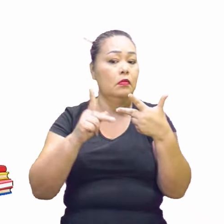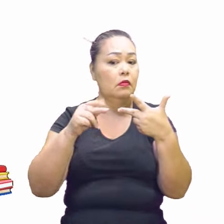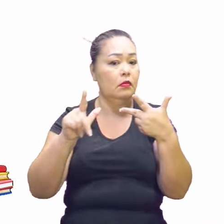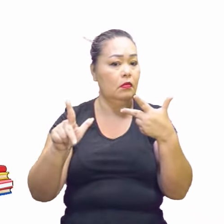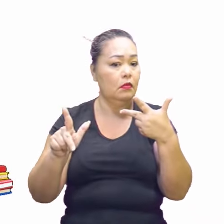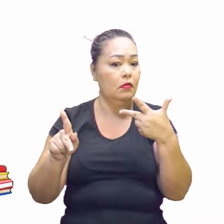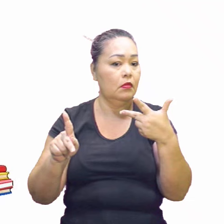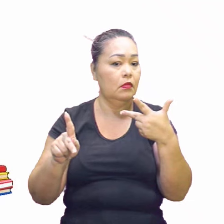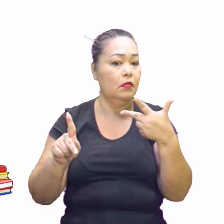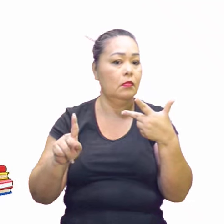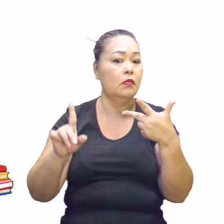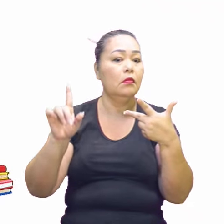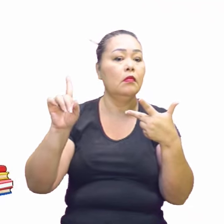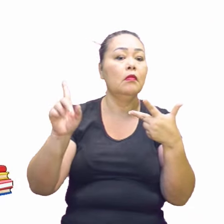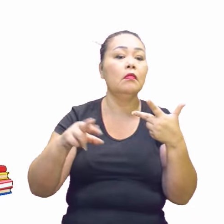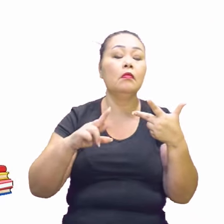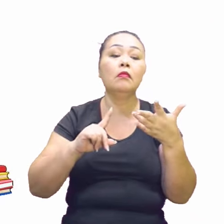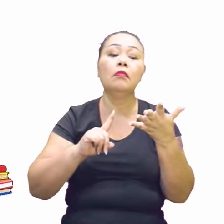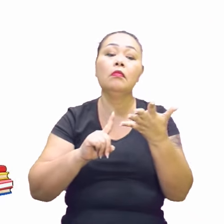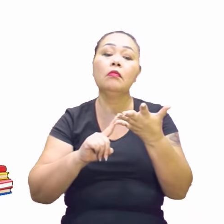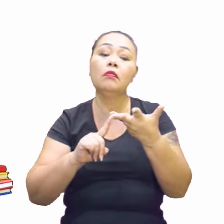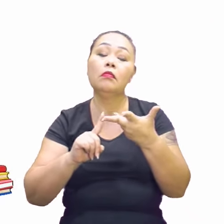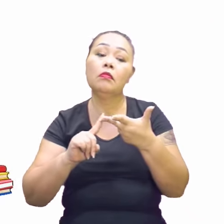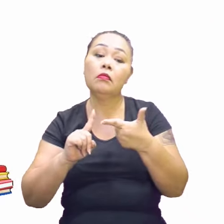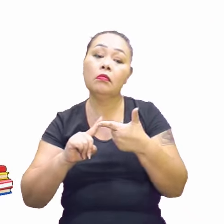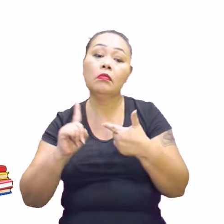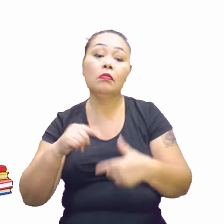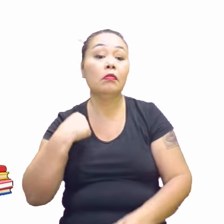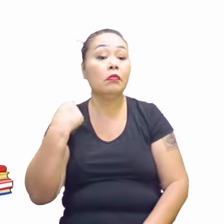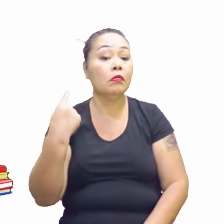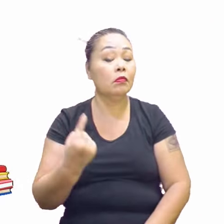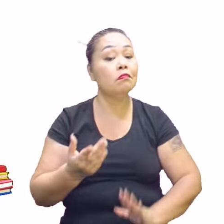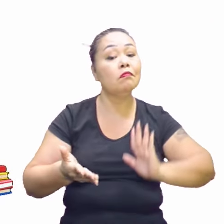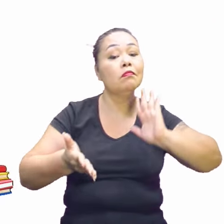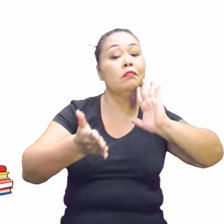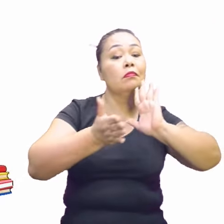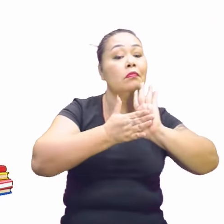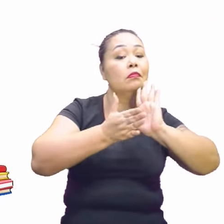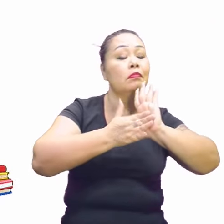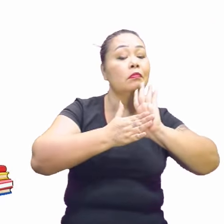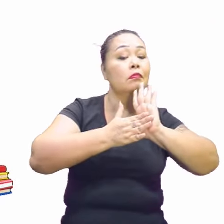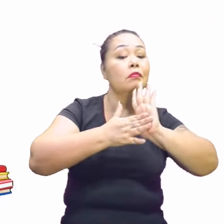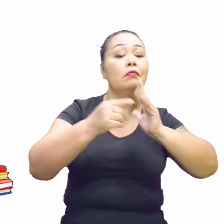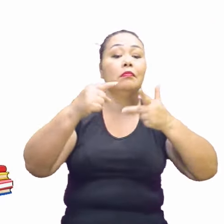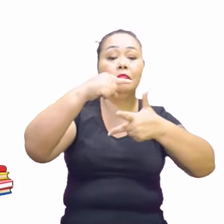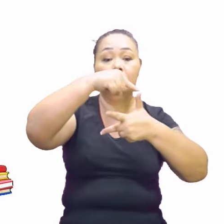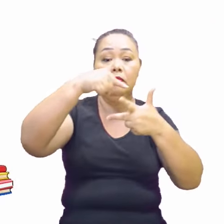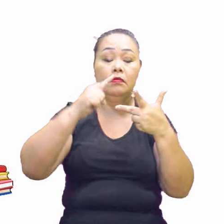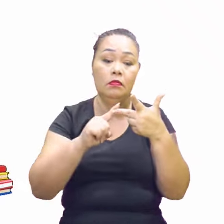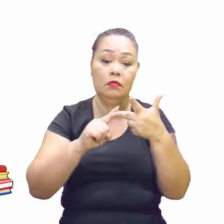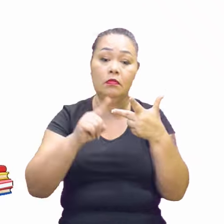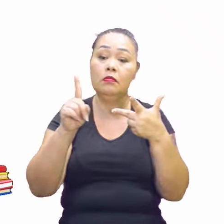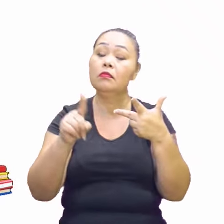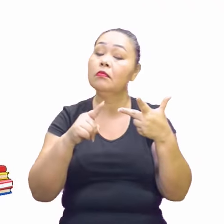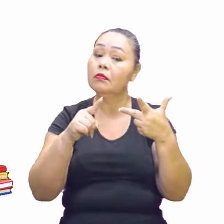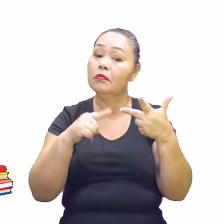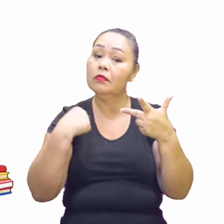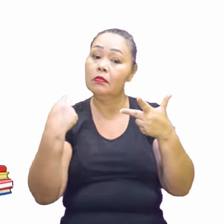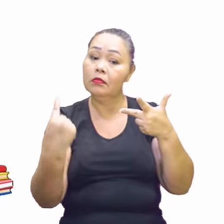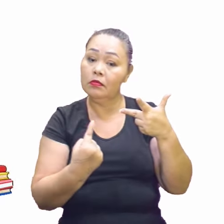plural. Vários de nós propuseram. Ó, aqui está na terceira pessoa do